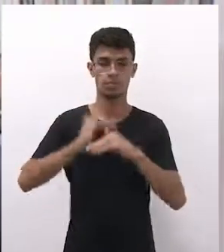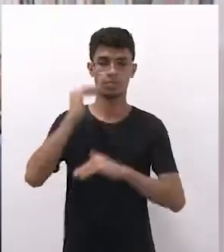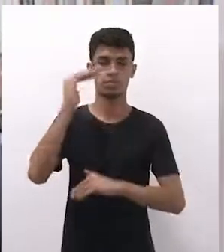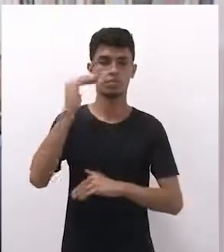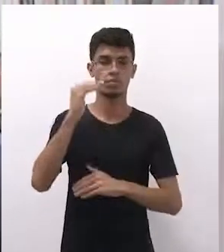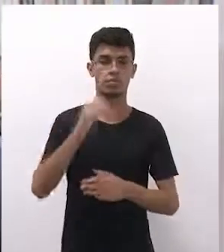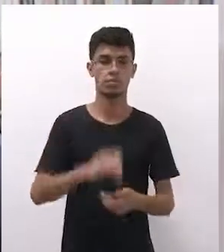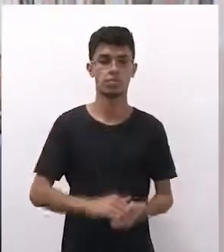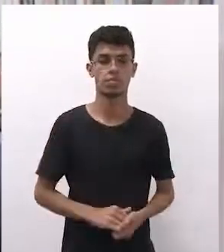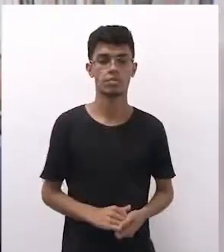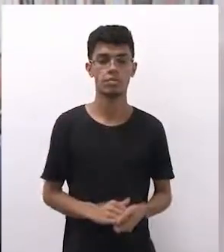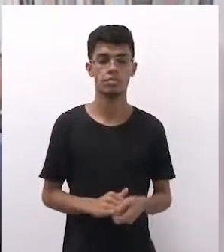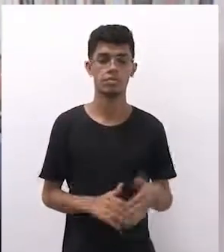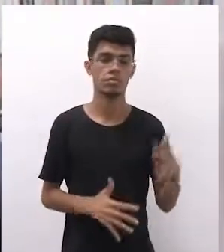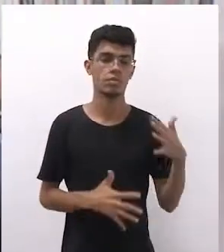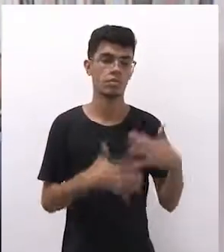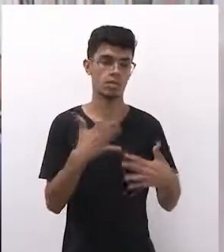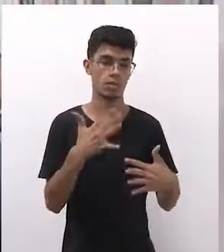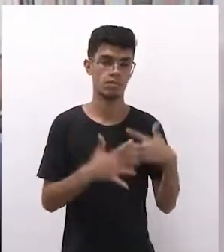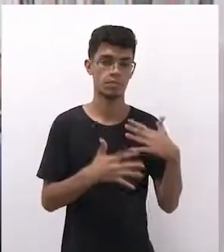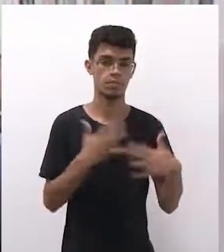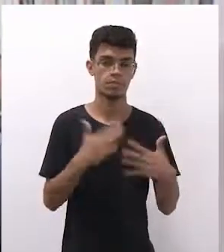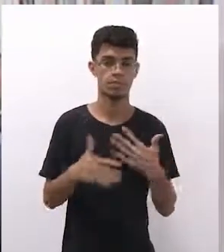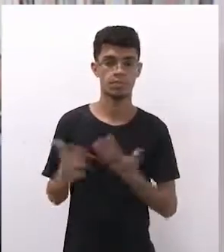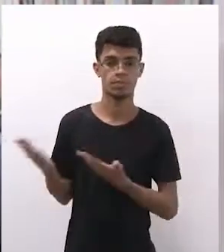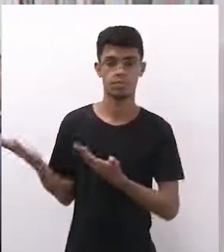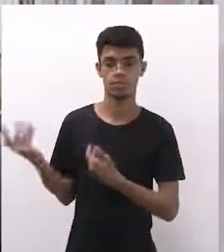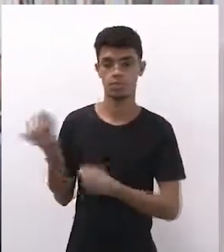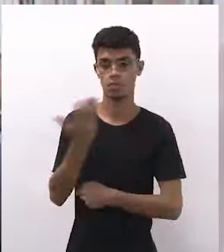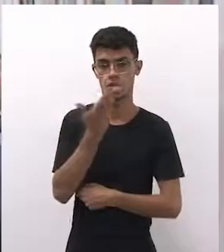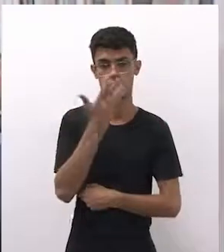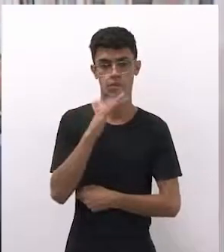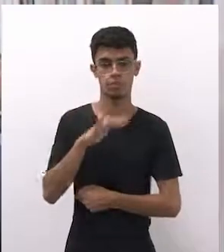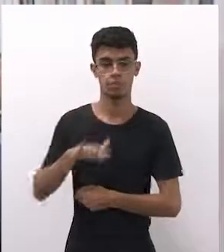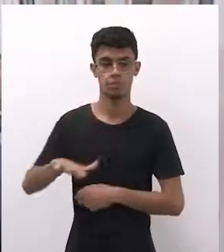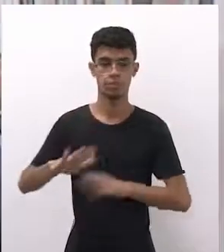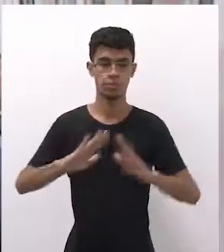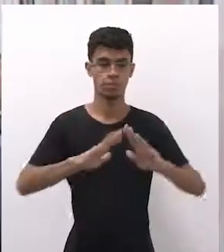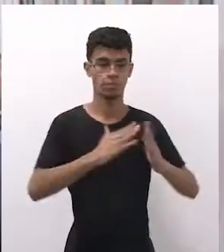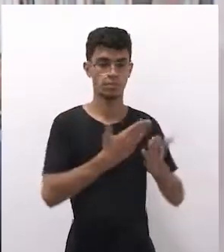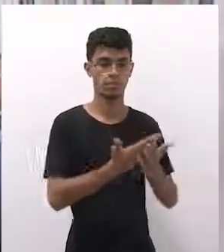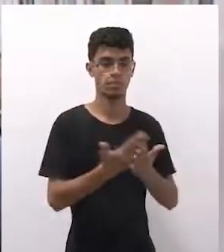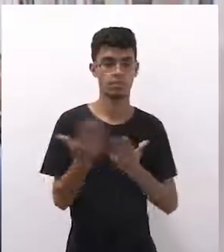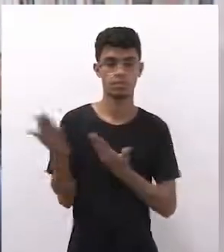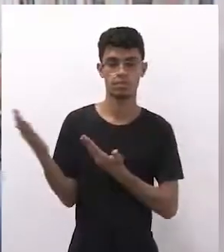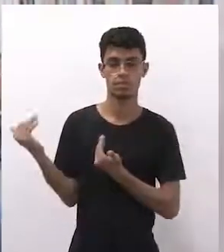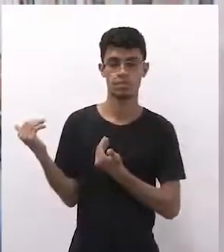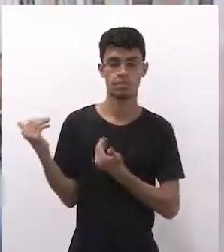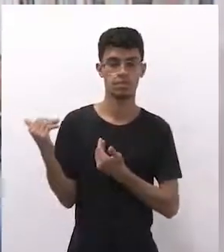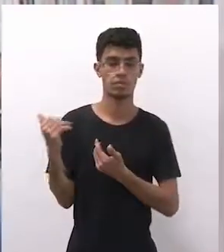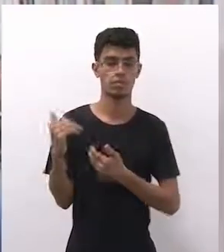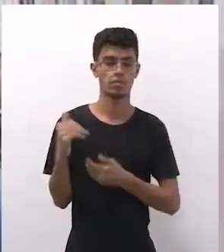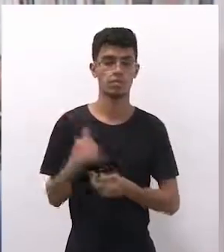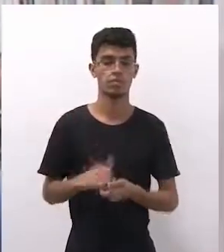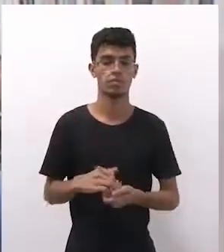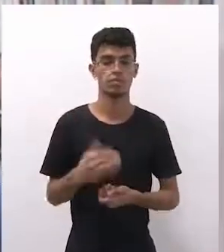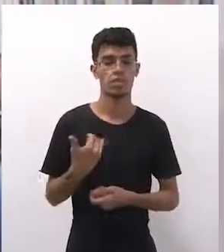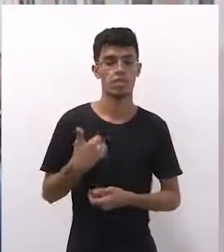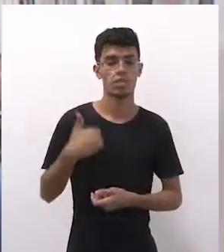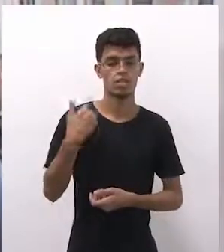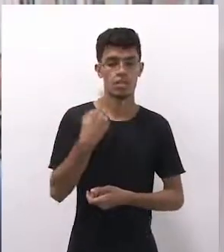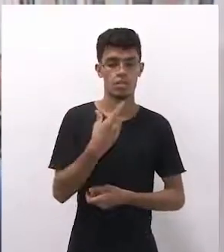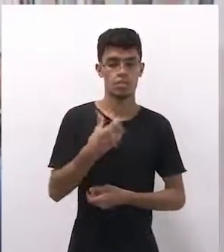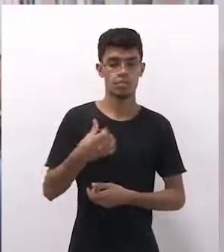precisa dizer o quanto isso atrapalha o desenvolvimento desses pequenos na escola, né? Desses jovens, né? Porque 16 anos